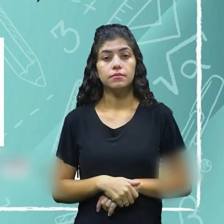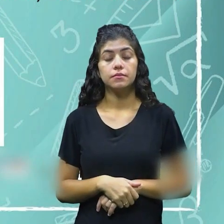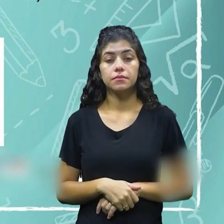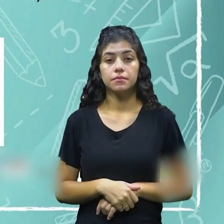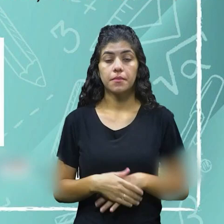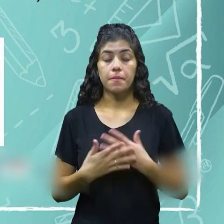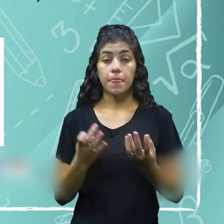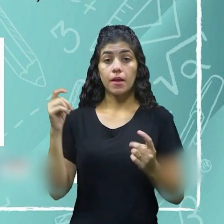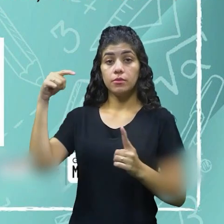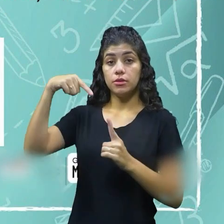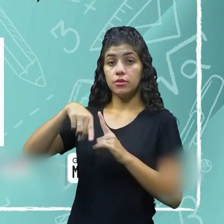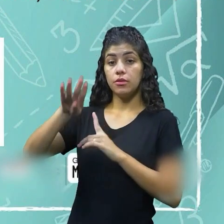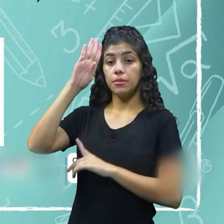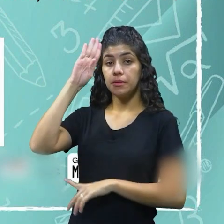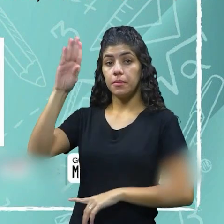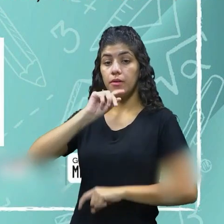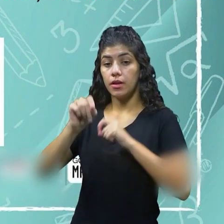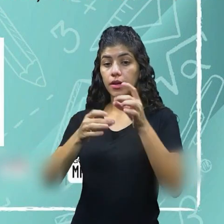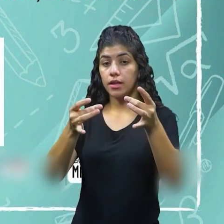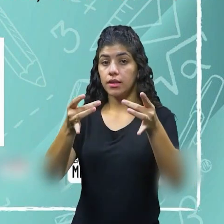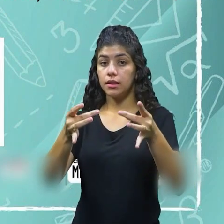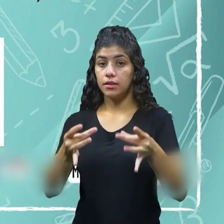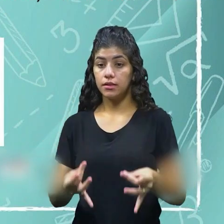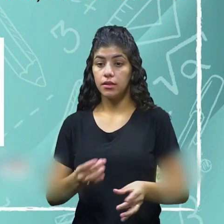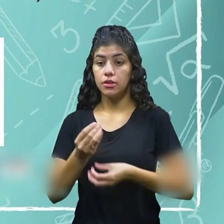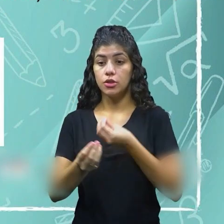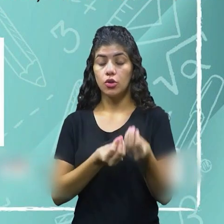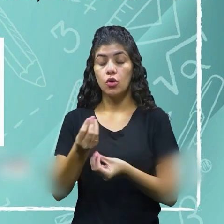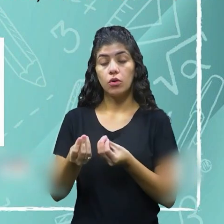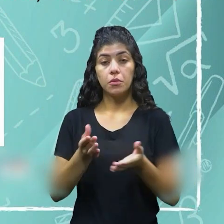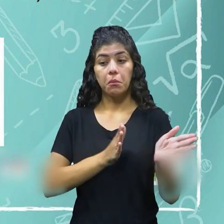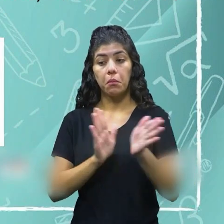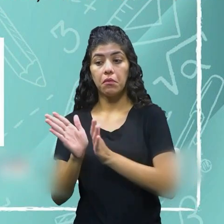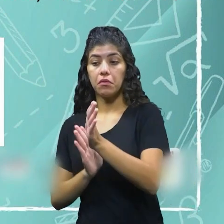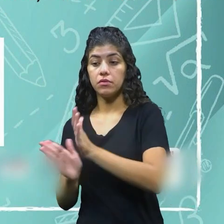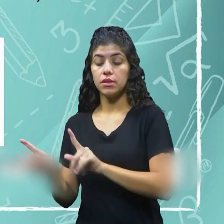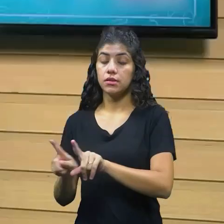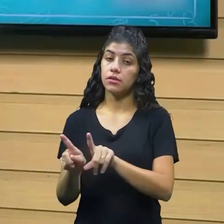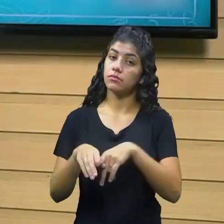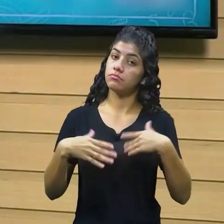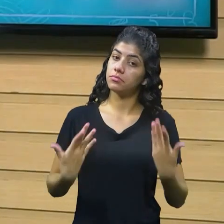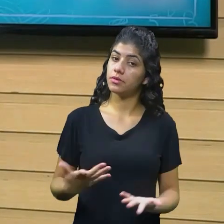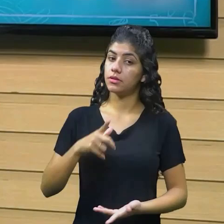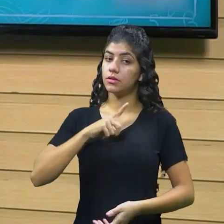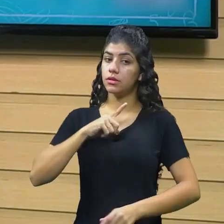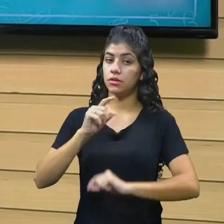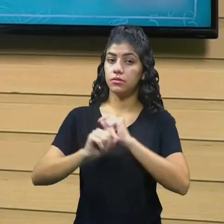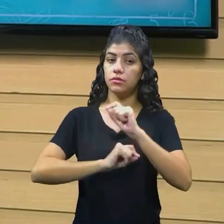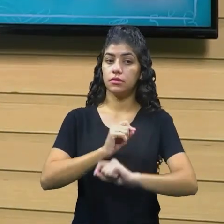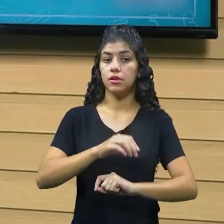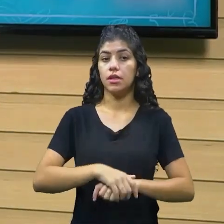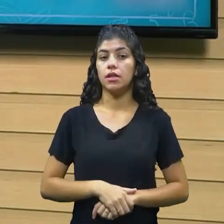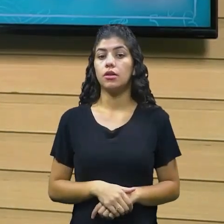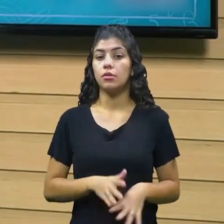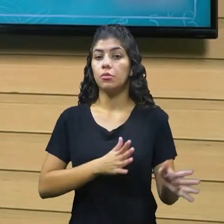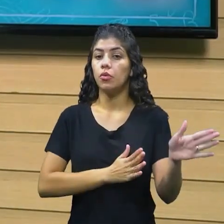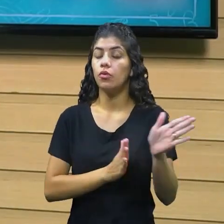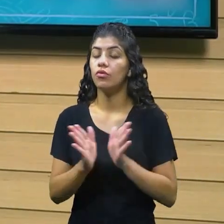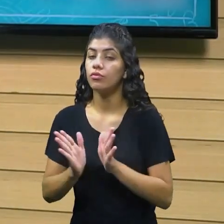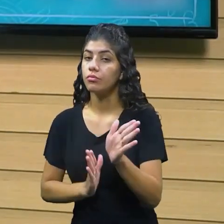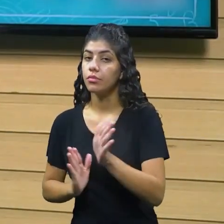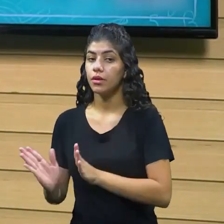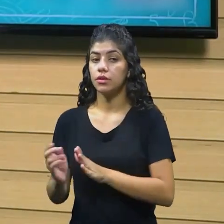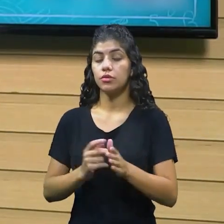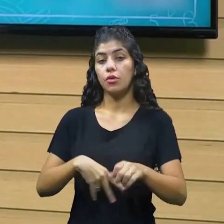O objetivo principal é descrever apenas como se movem os corpos. Então aqui a gente está tratando do movimento